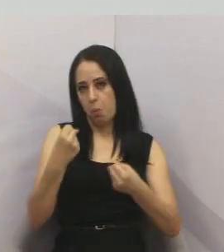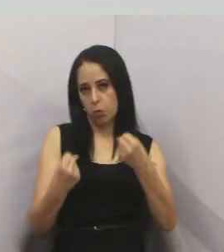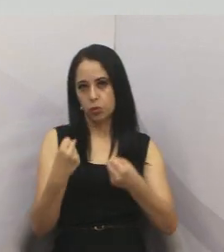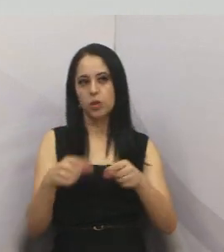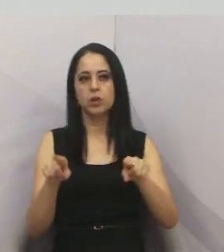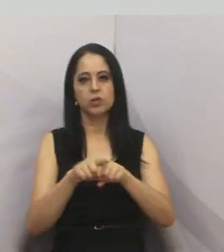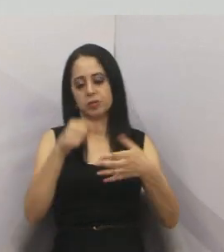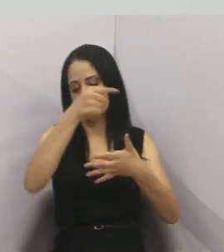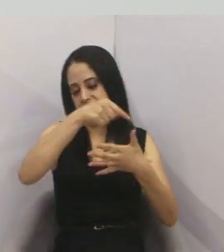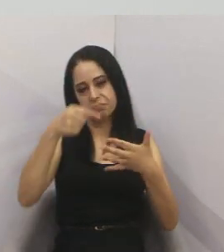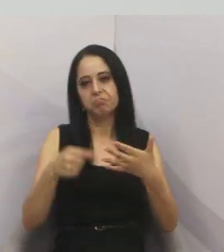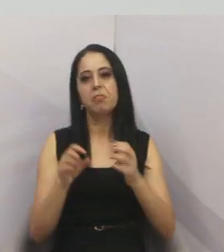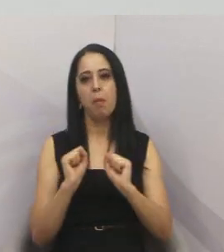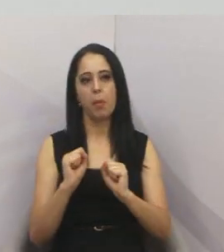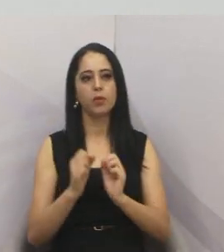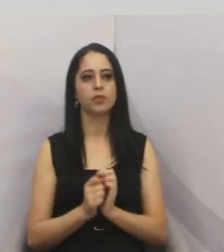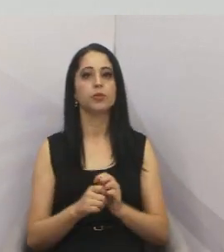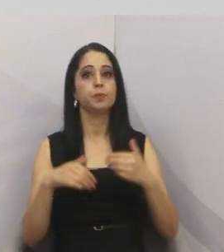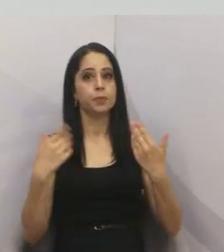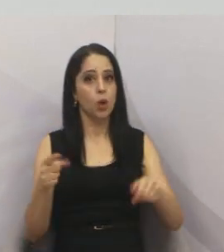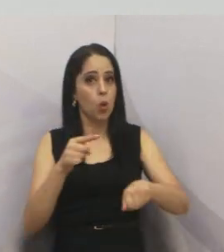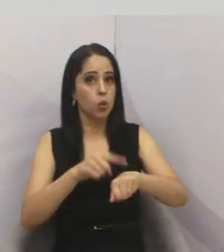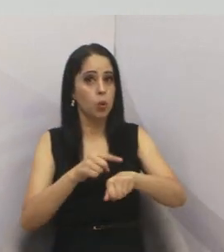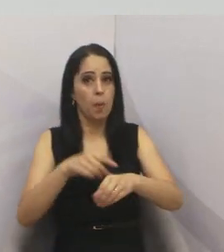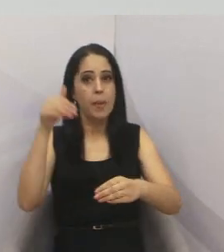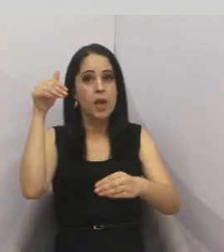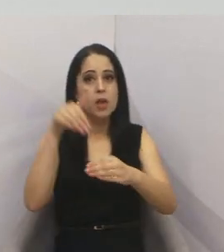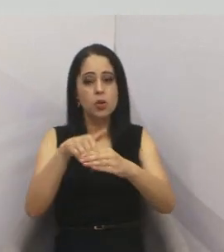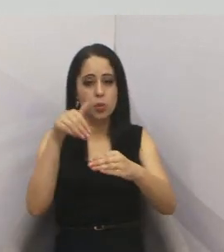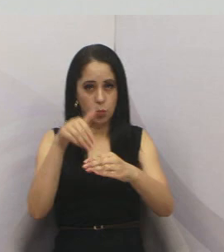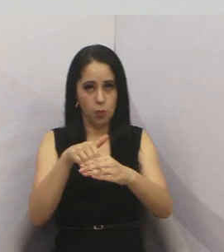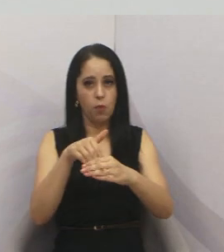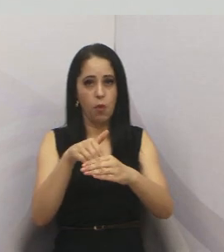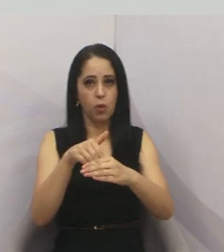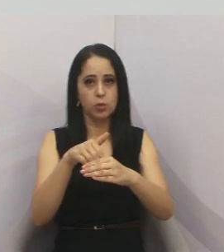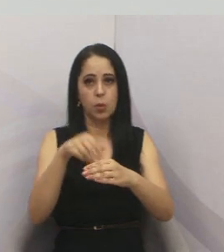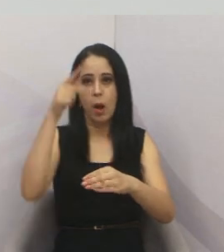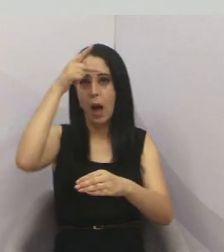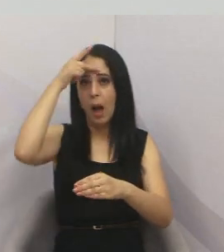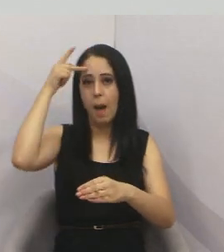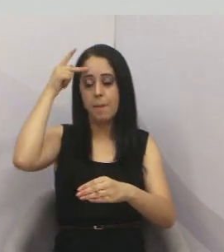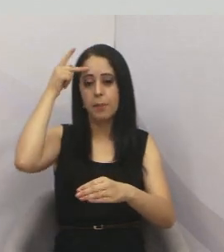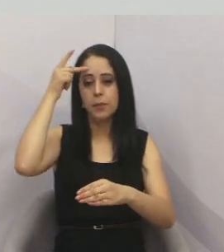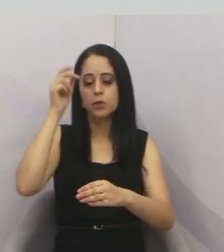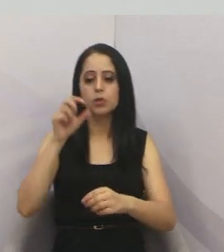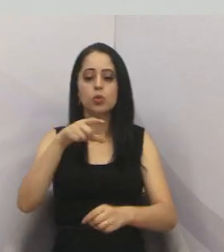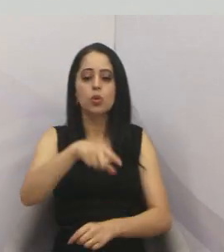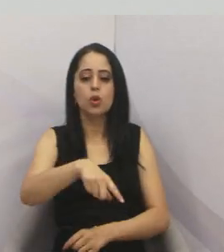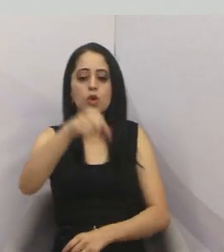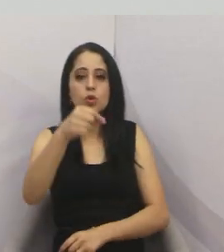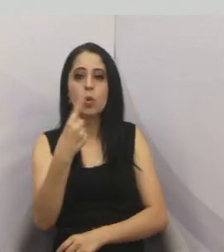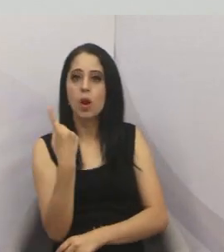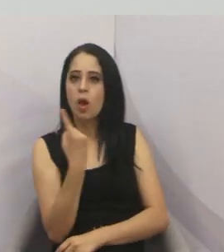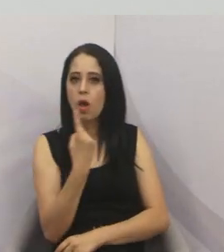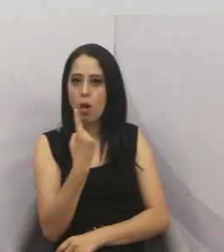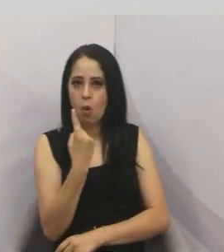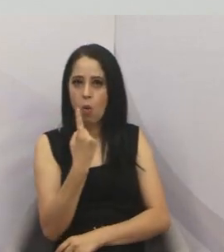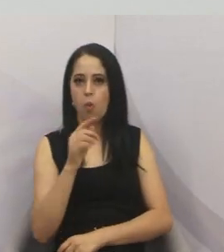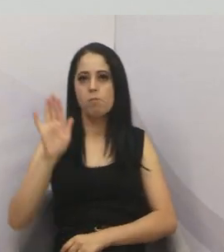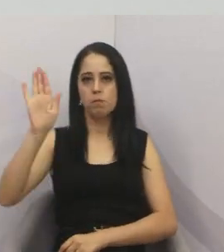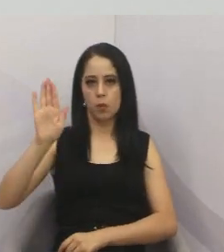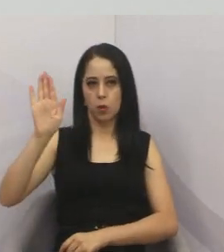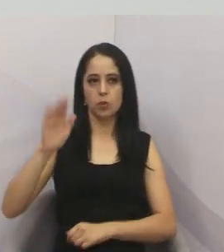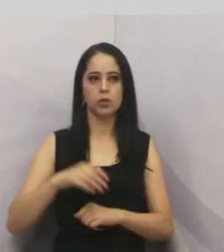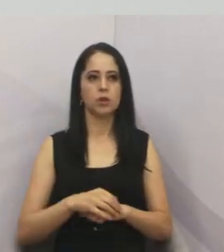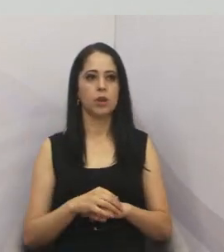outros. Na hora do voto, o eleitor somente pôde escolher 1 candidato por segmento social.